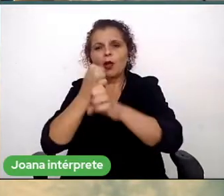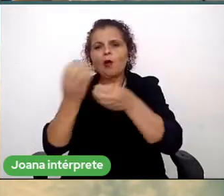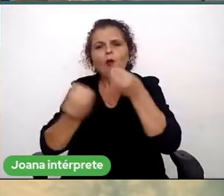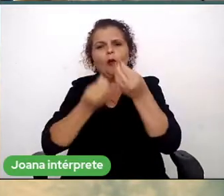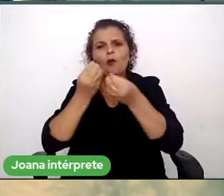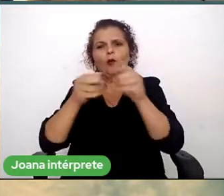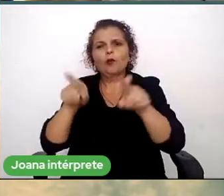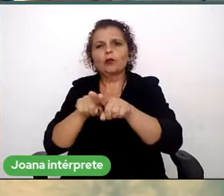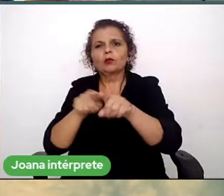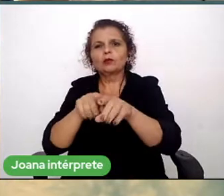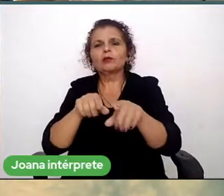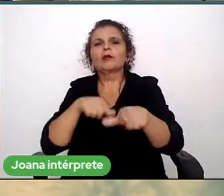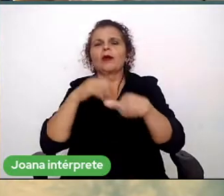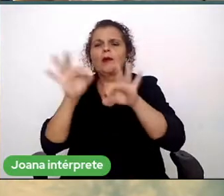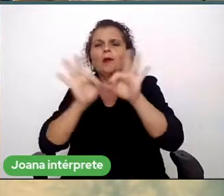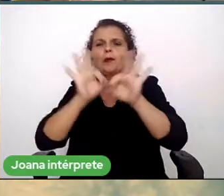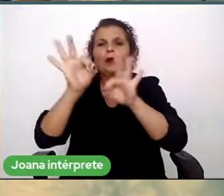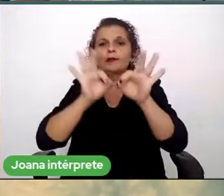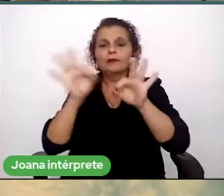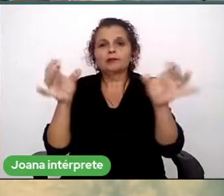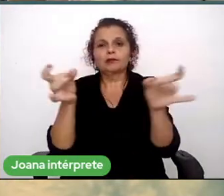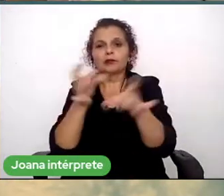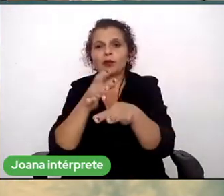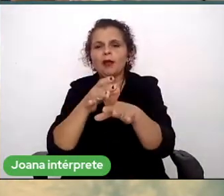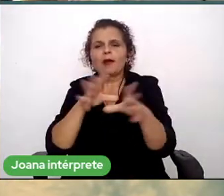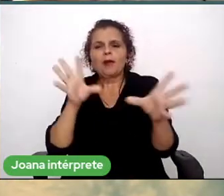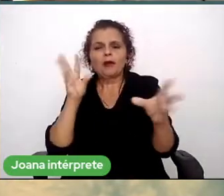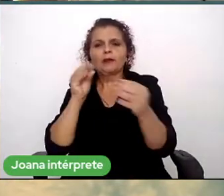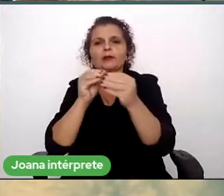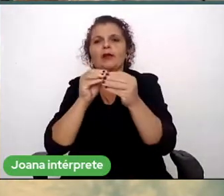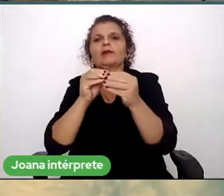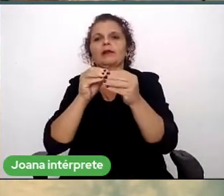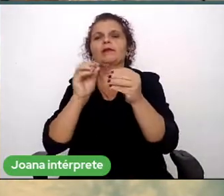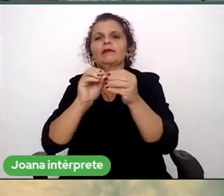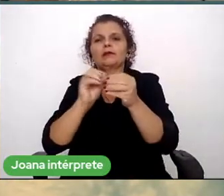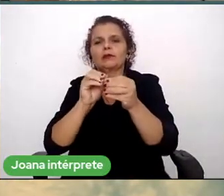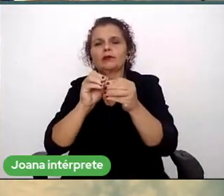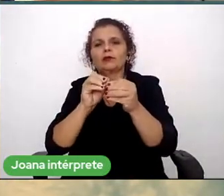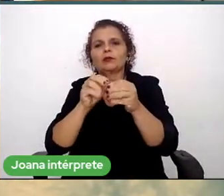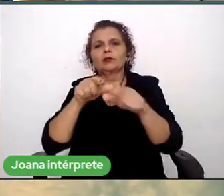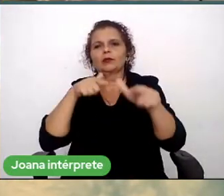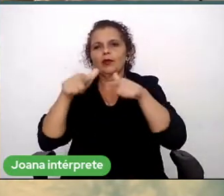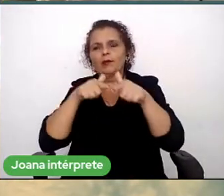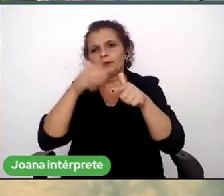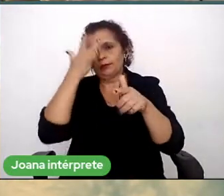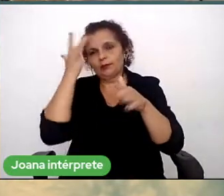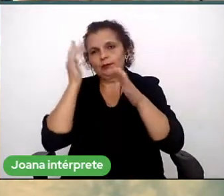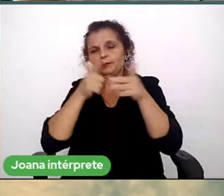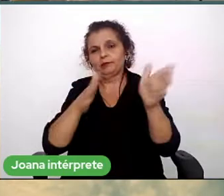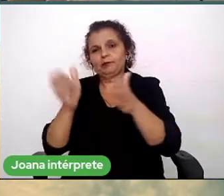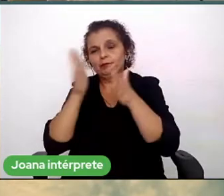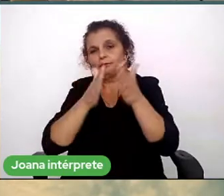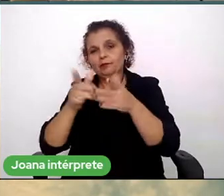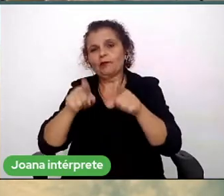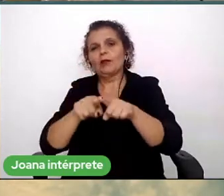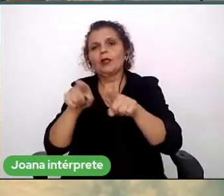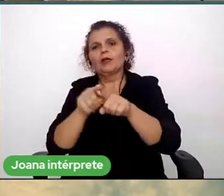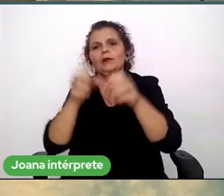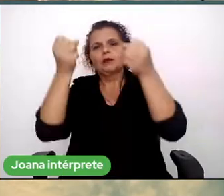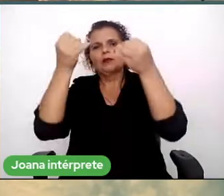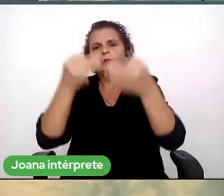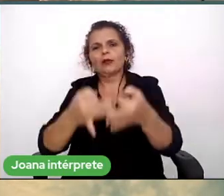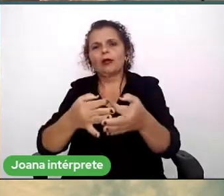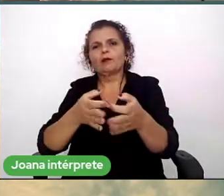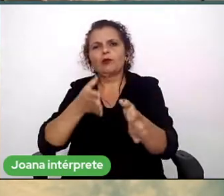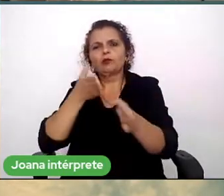configurar os e prepará-los para maximizar a efetividade as pessoas a dos filmes desenvolvimento mais pra frente vou explicar por que que eu falei